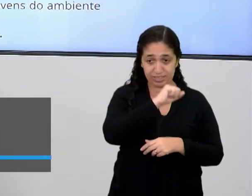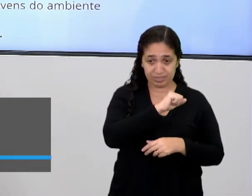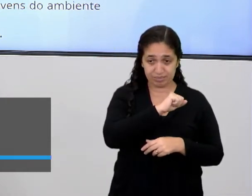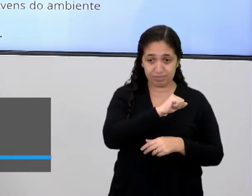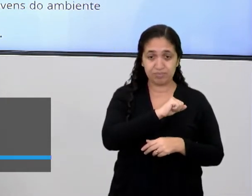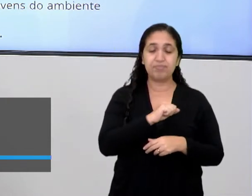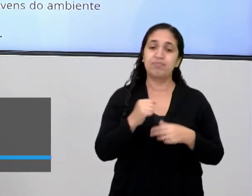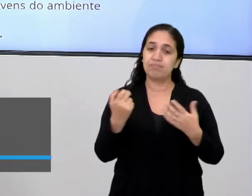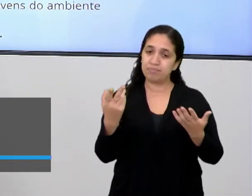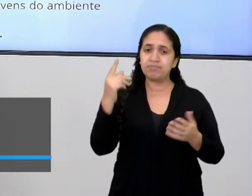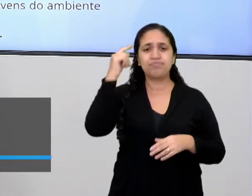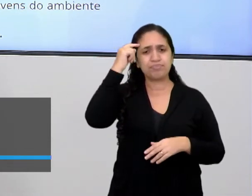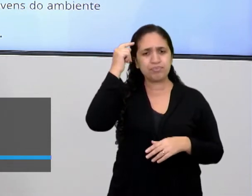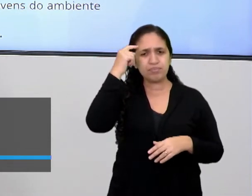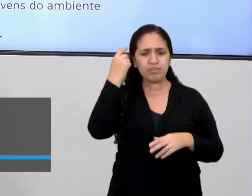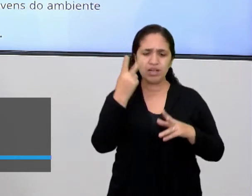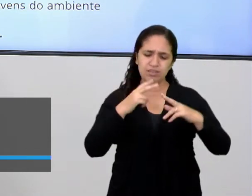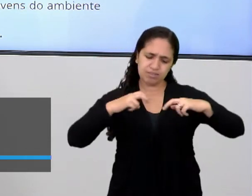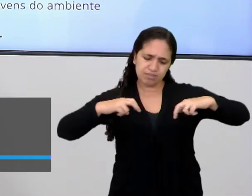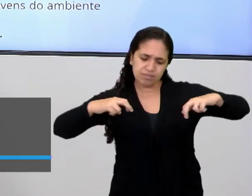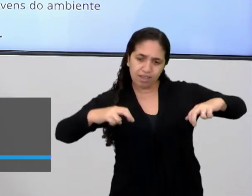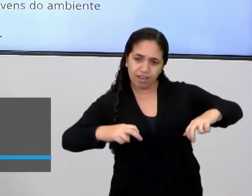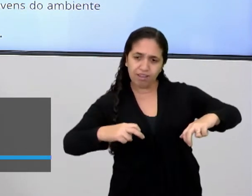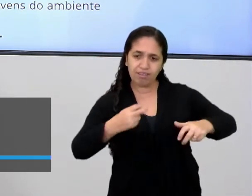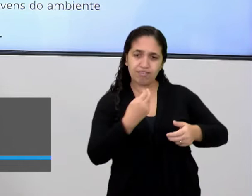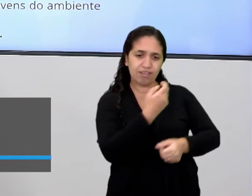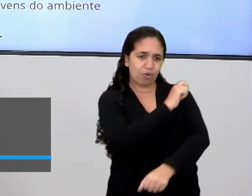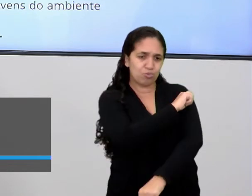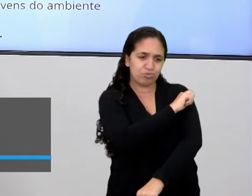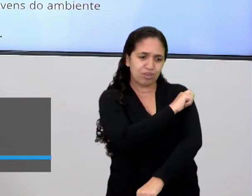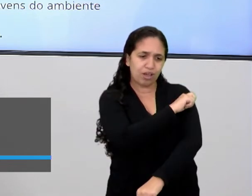essa a ideia mesmo, né? Sentar aí com a sua turma, pegar